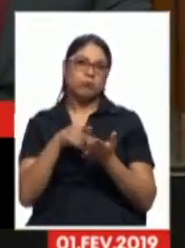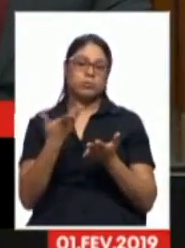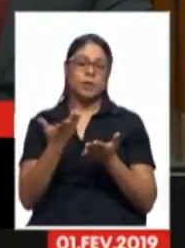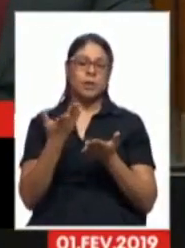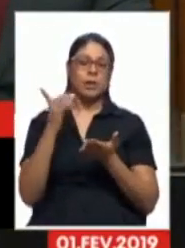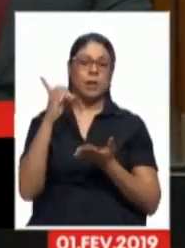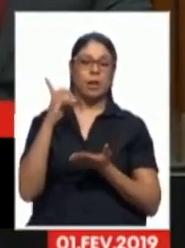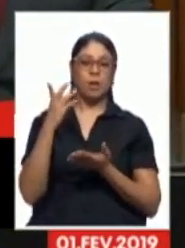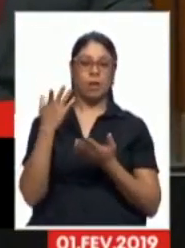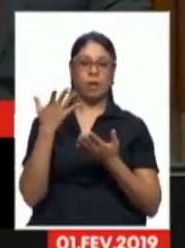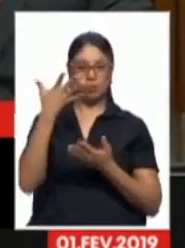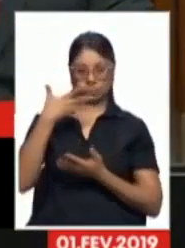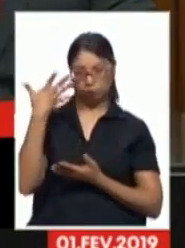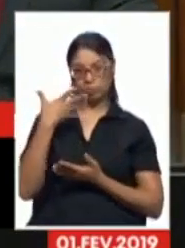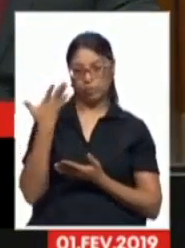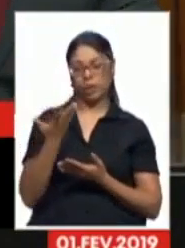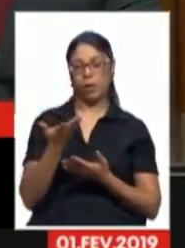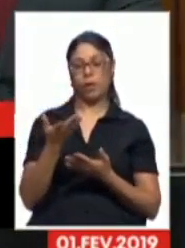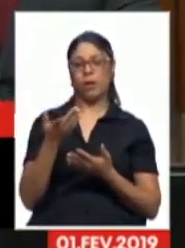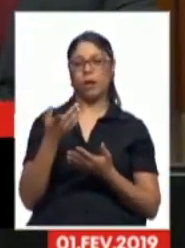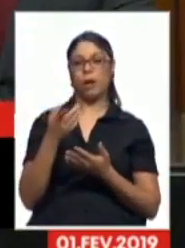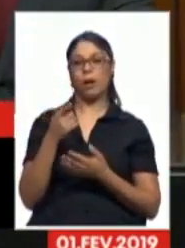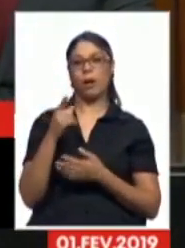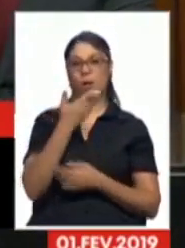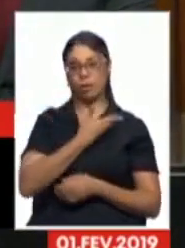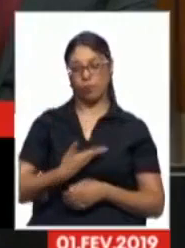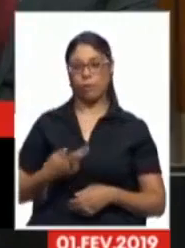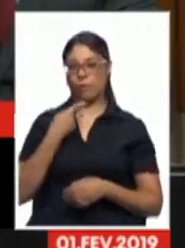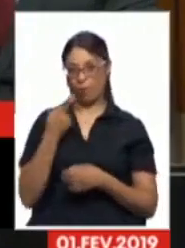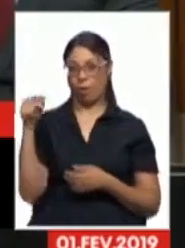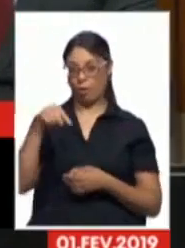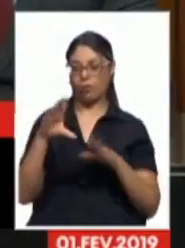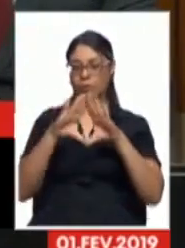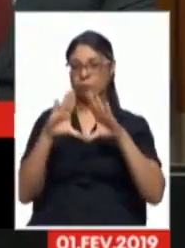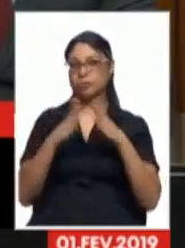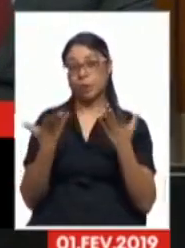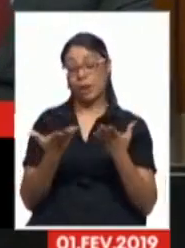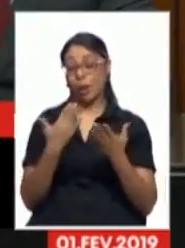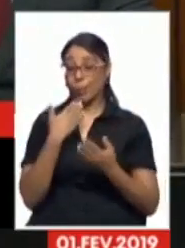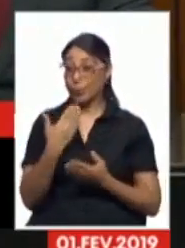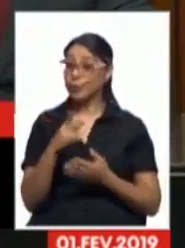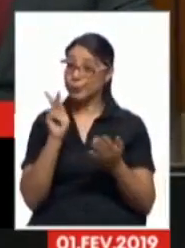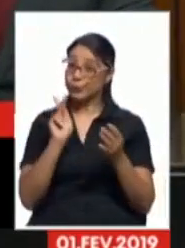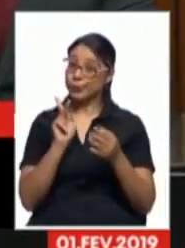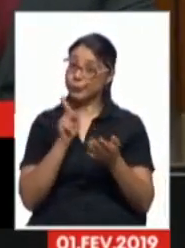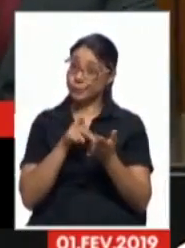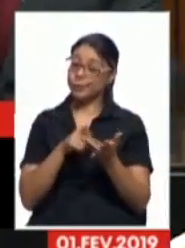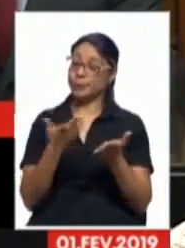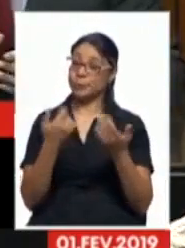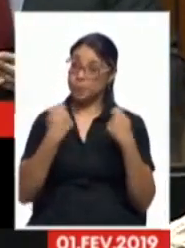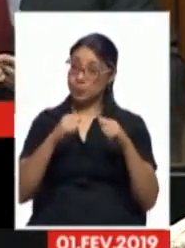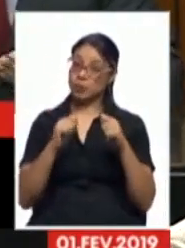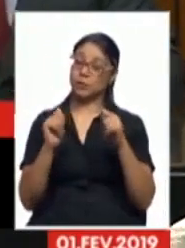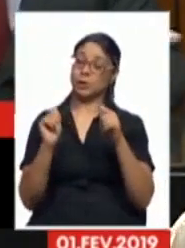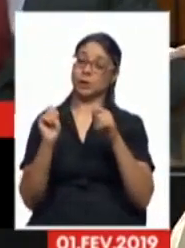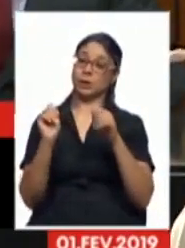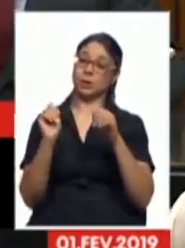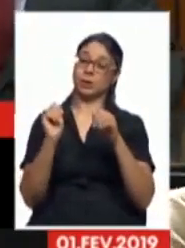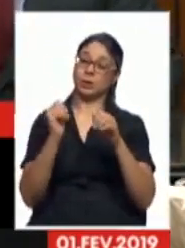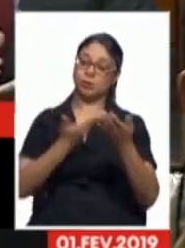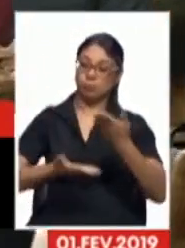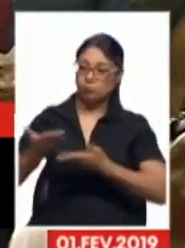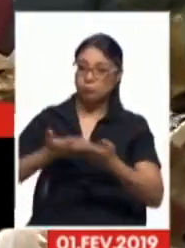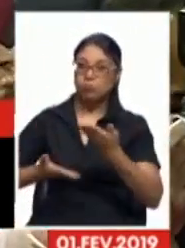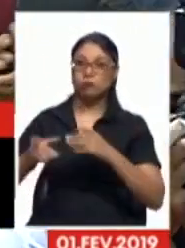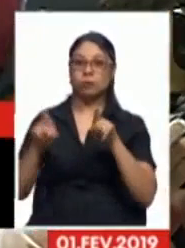governador Romeu Zema, que ele fez questão de trazer pessoalmente à Assembleia, é um apelo por muita união e diálogo e por um